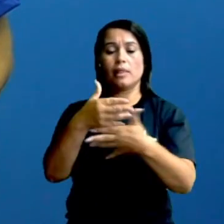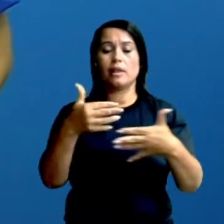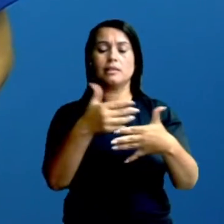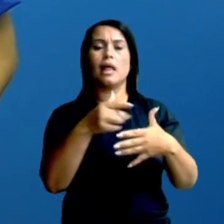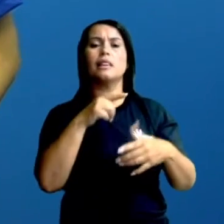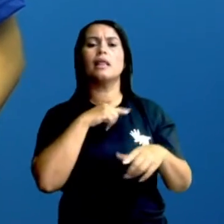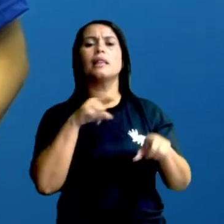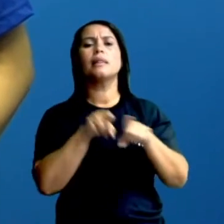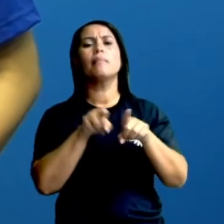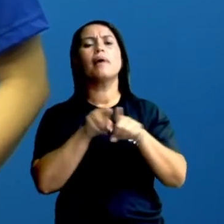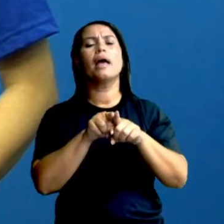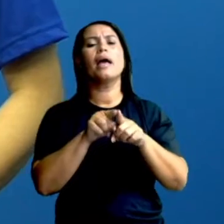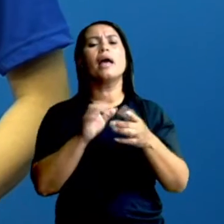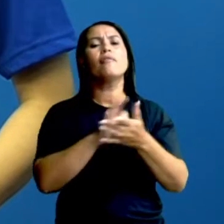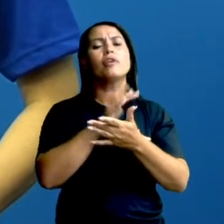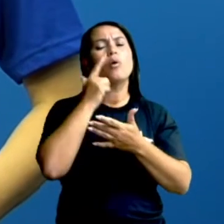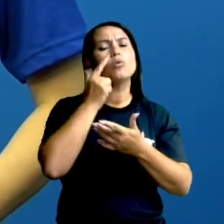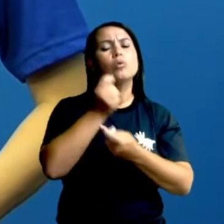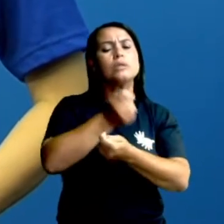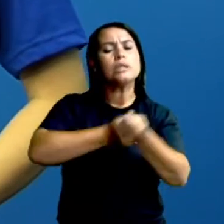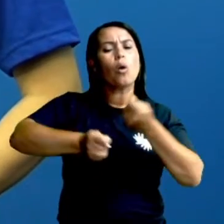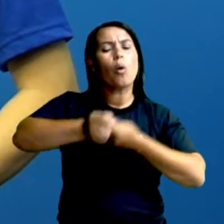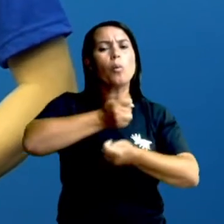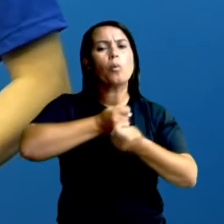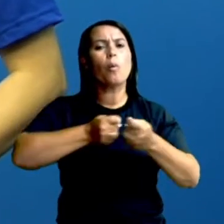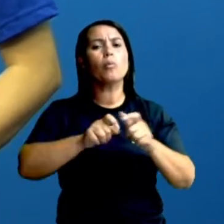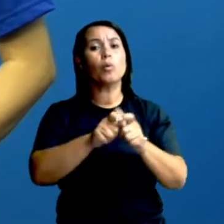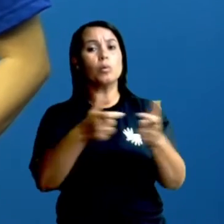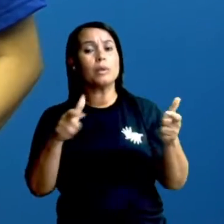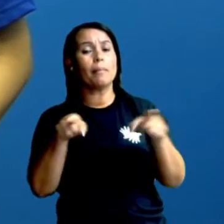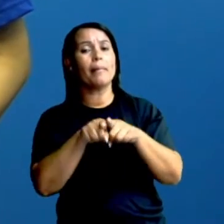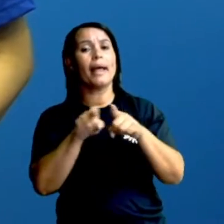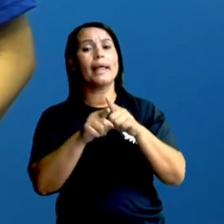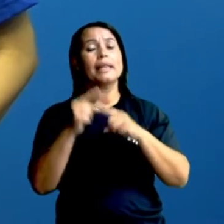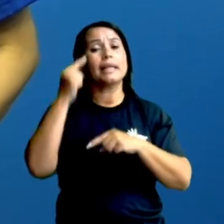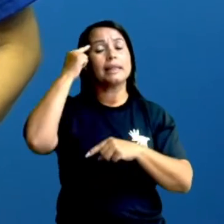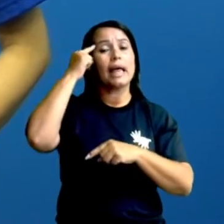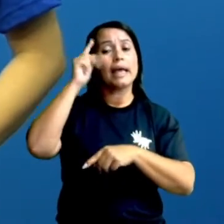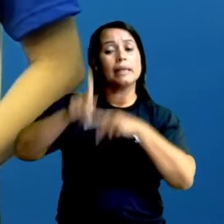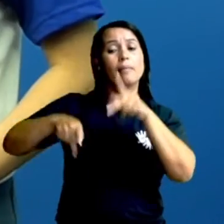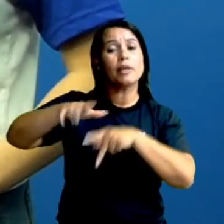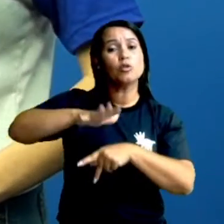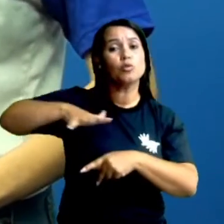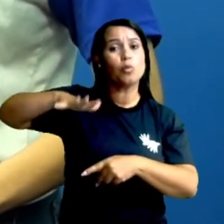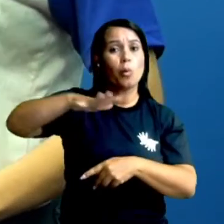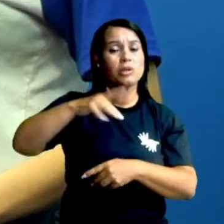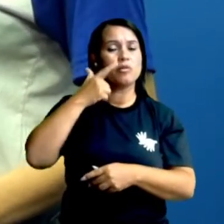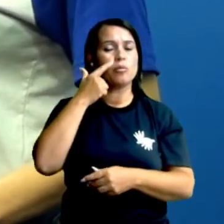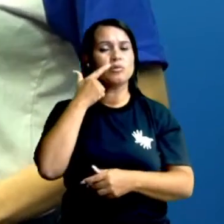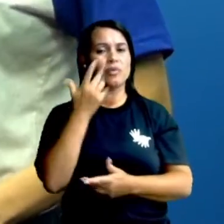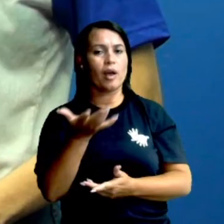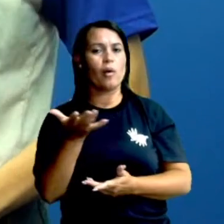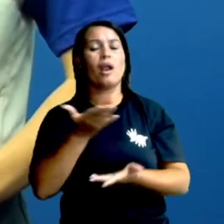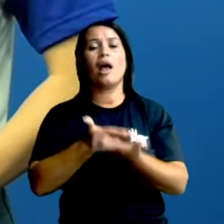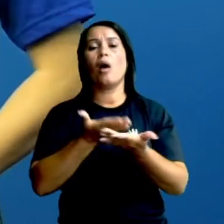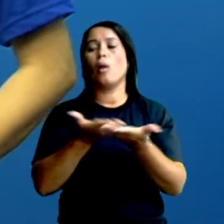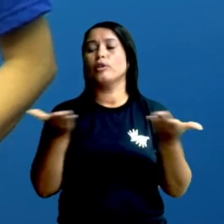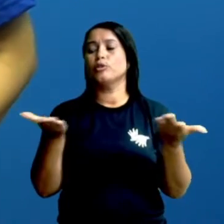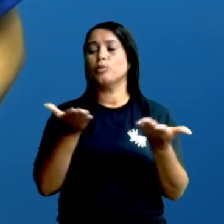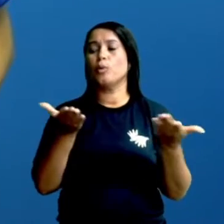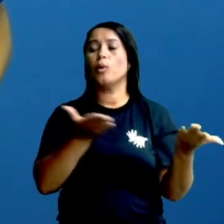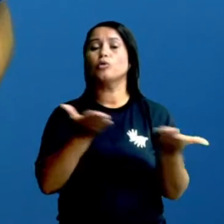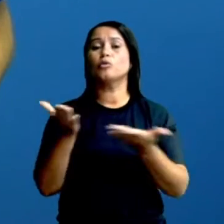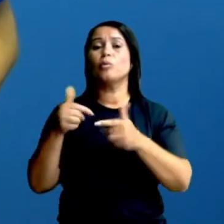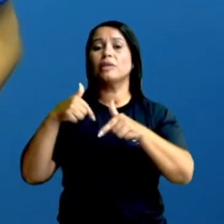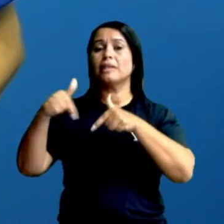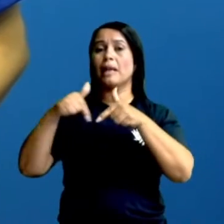considerando fluxos econômicos e de informações de ideias e de pessoas, tá? Então, aqui a nossa aula de hoje,